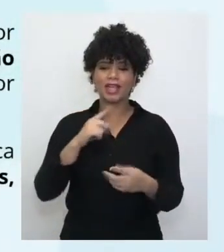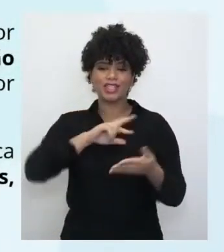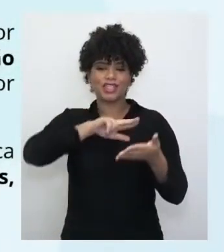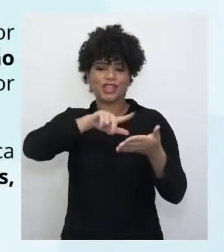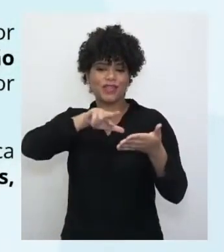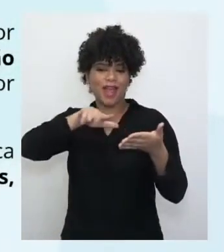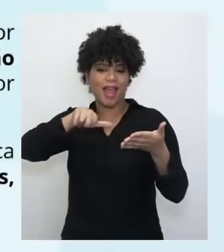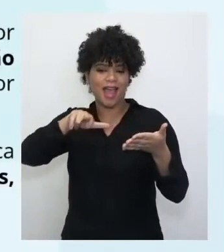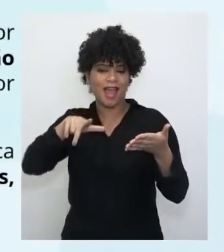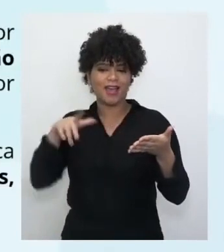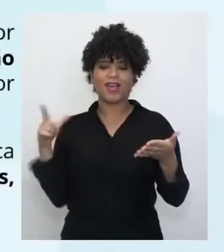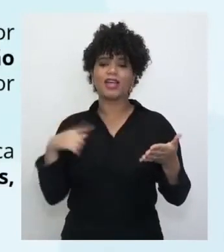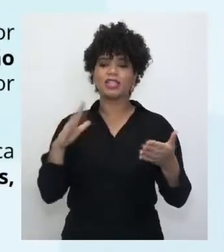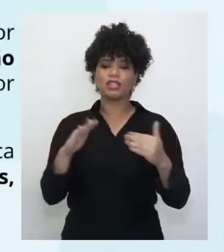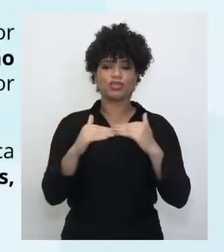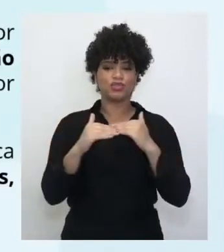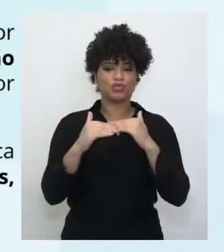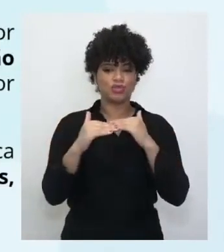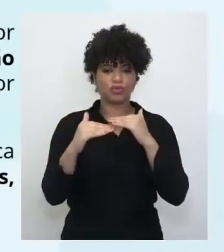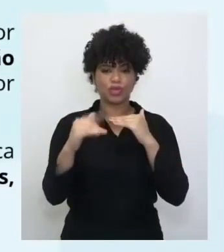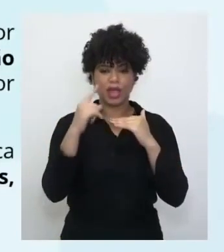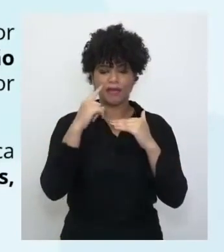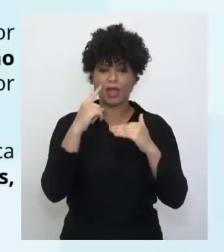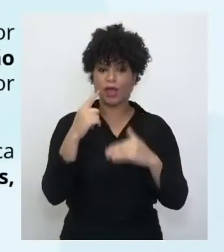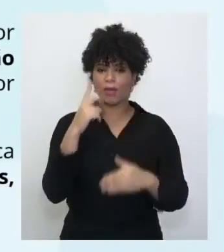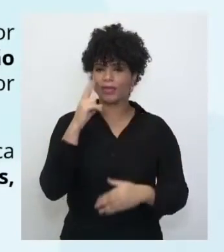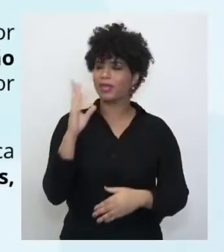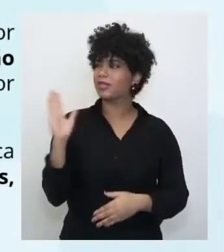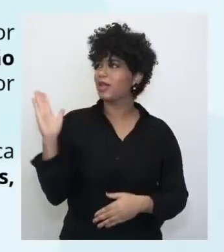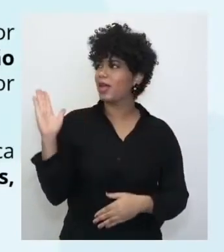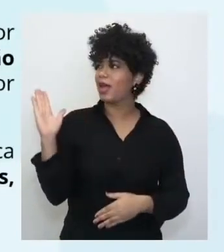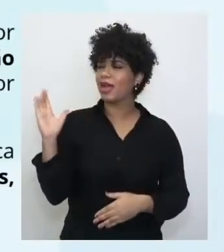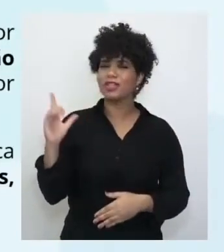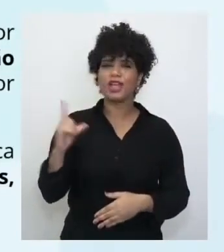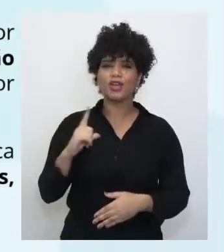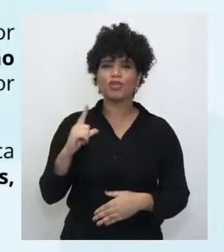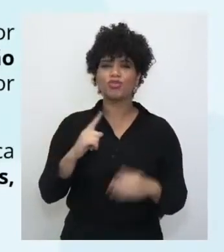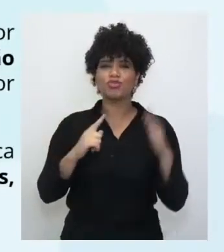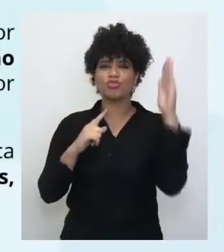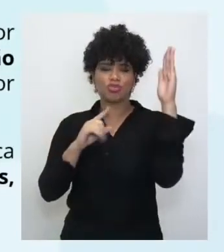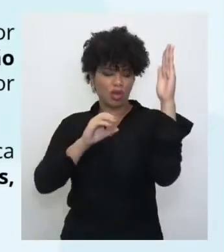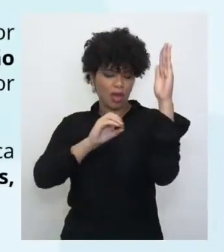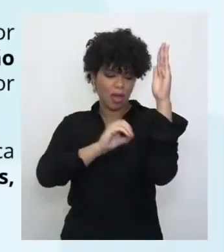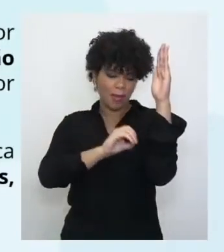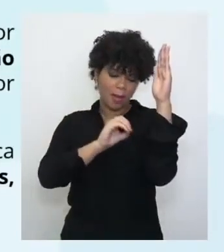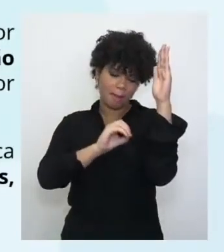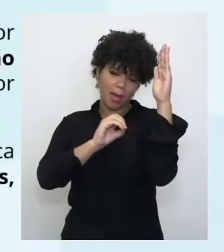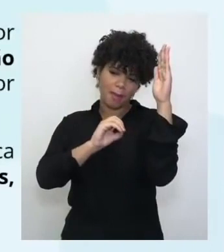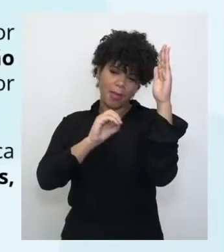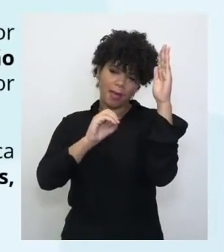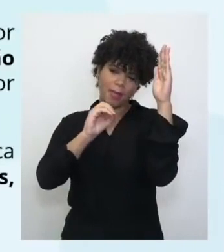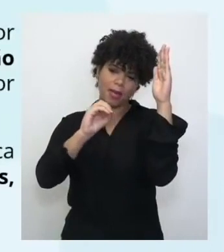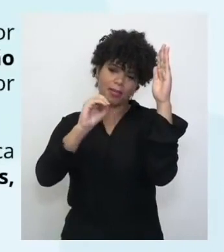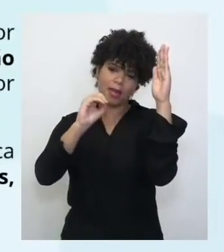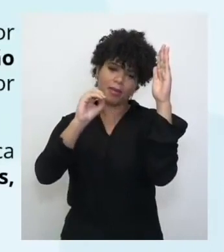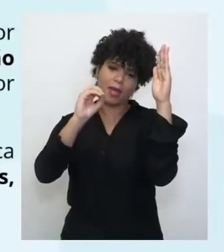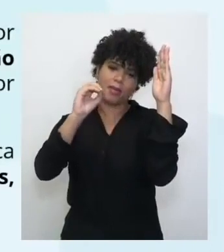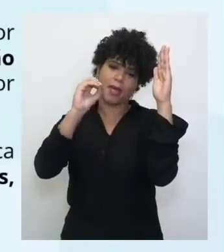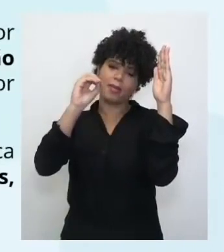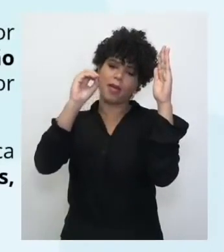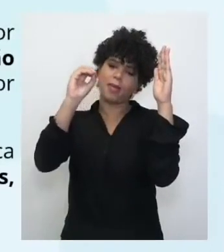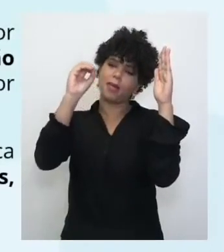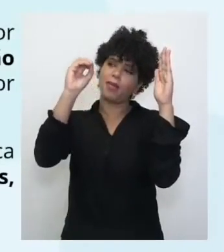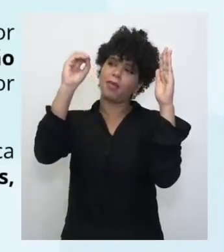infinitos pontos alinhados, olha para o meu desenho, tá vendo que tem um monte de pontinho grudadinho, um seguidinho do outro, formando uma